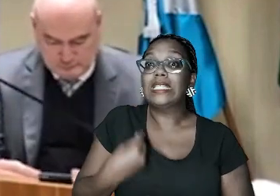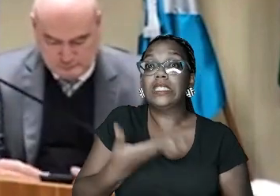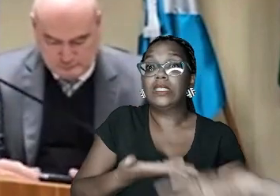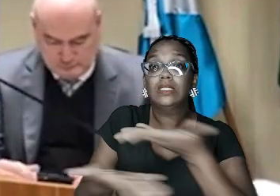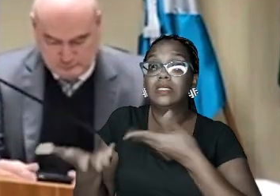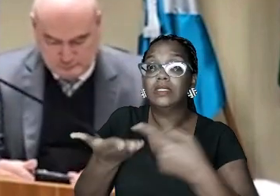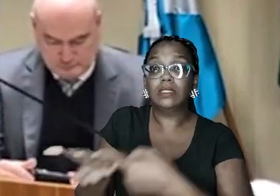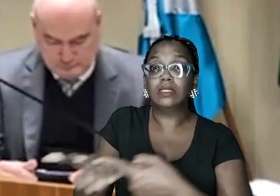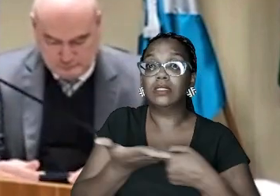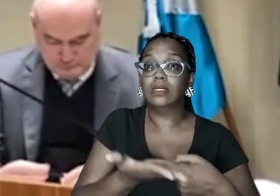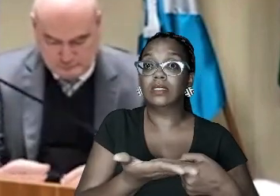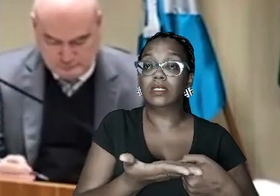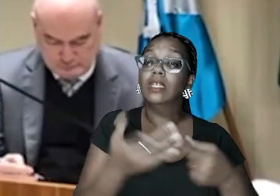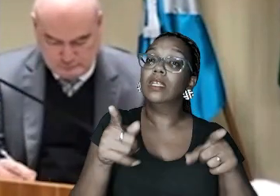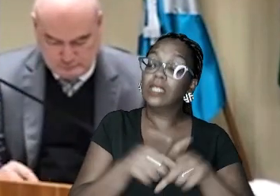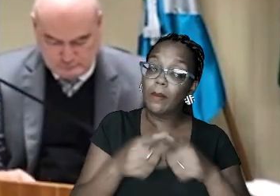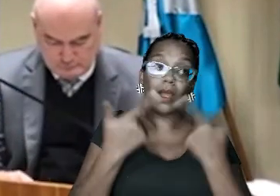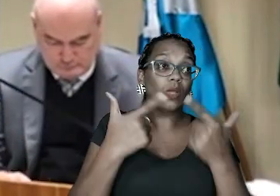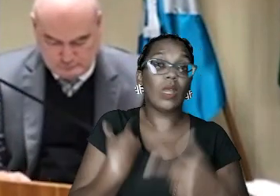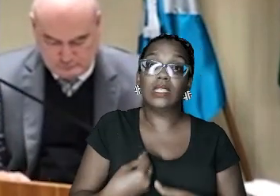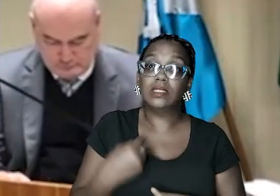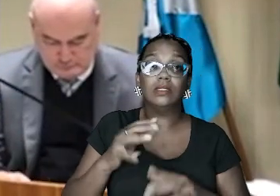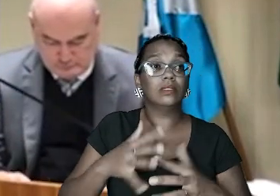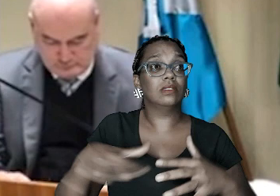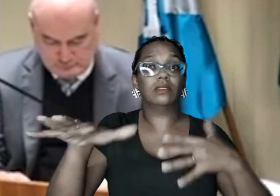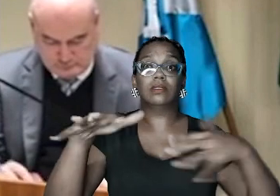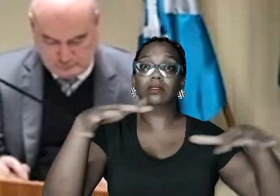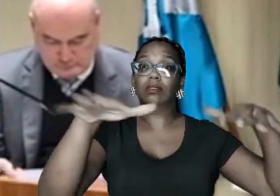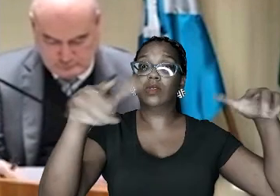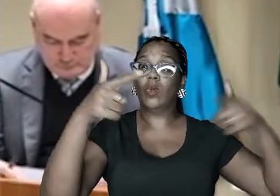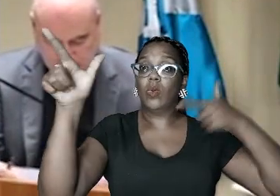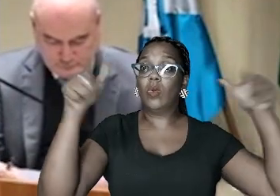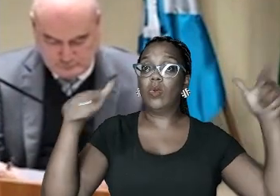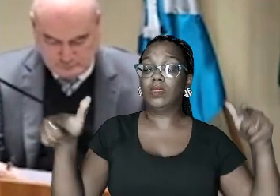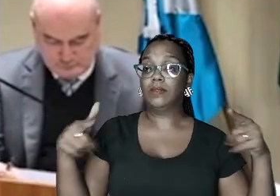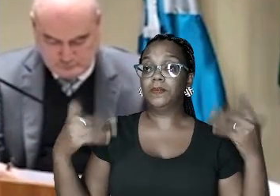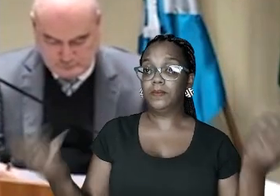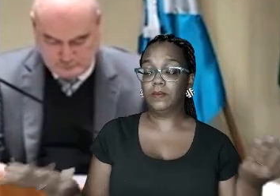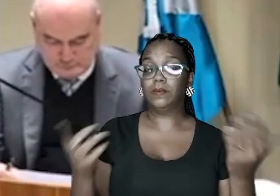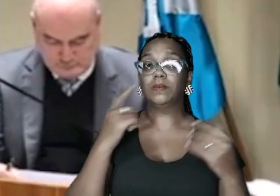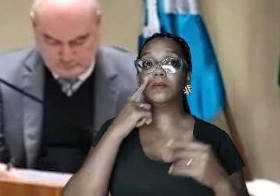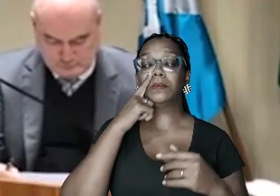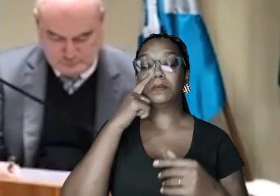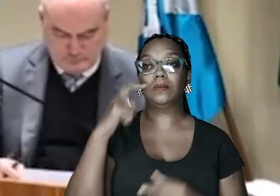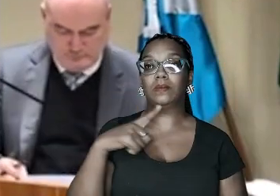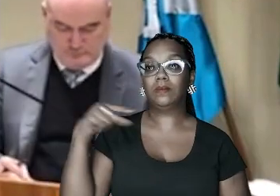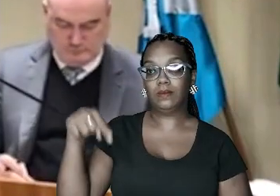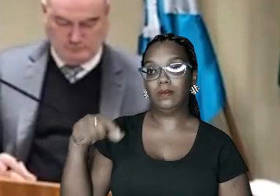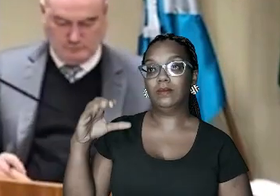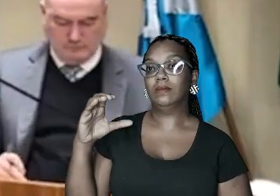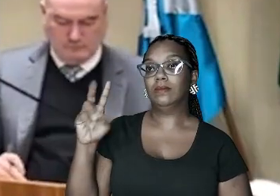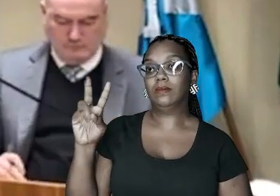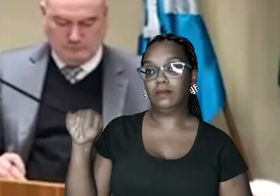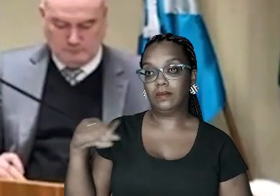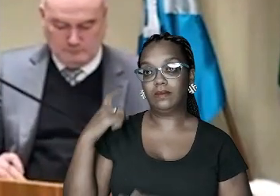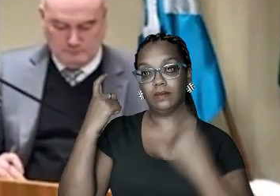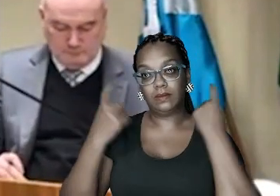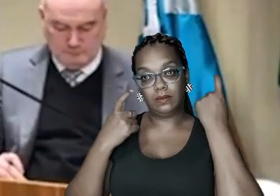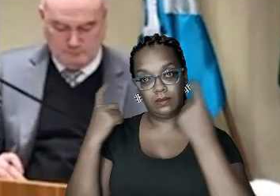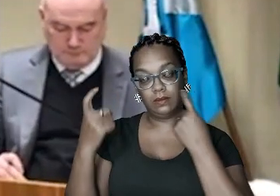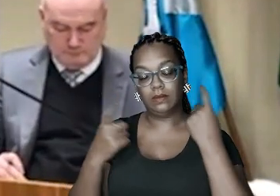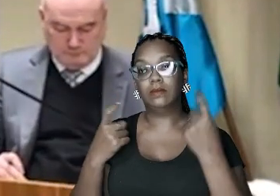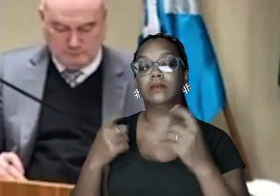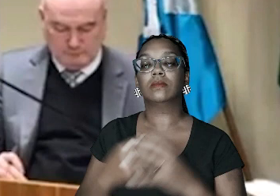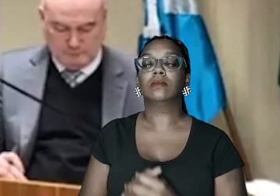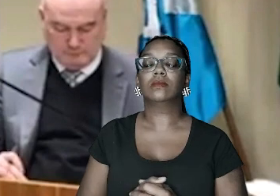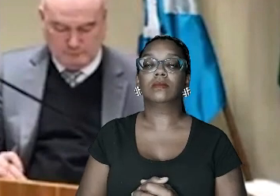essa articulação também não existe em outras esferas Então a gente tem aqui a cvm preocupada em punina nas